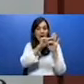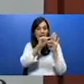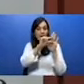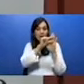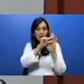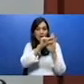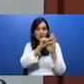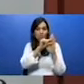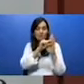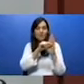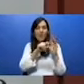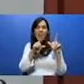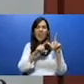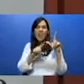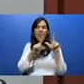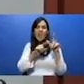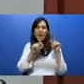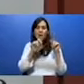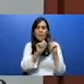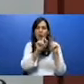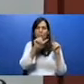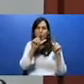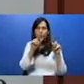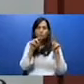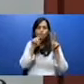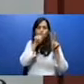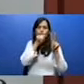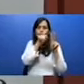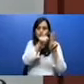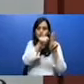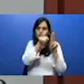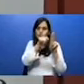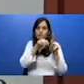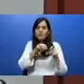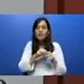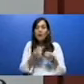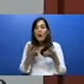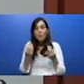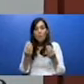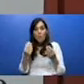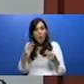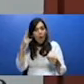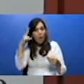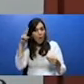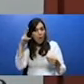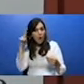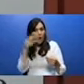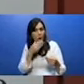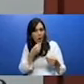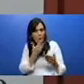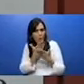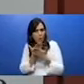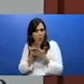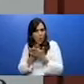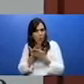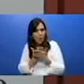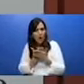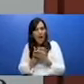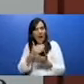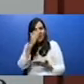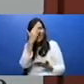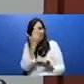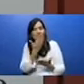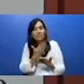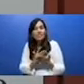maiúscula. Muitos historiadores da arte acreditam que a modelo pode